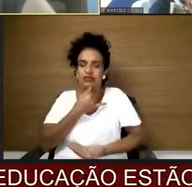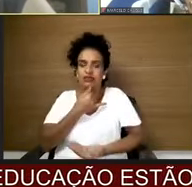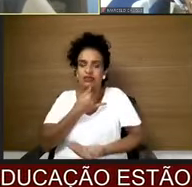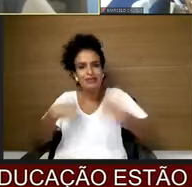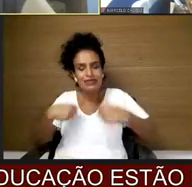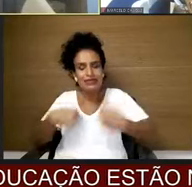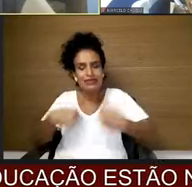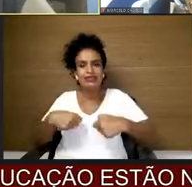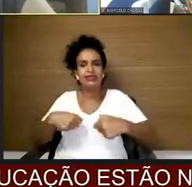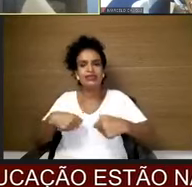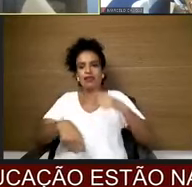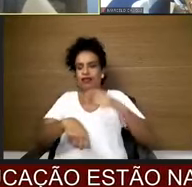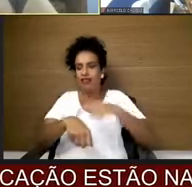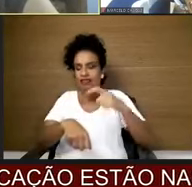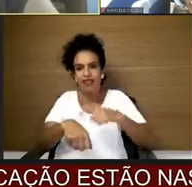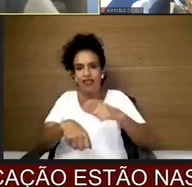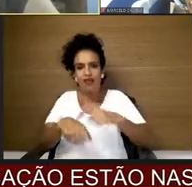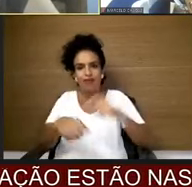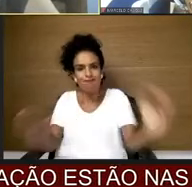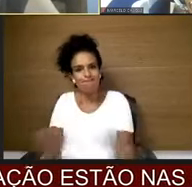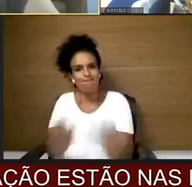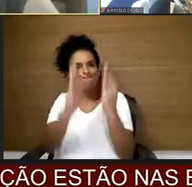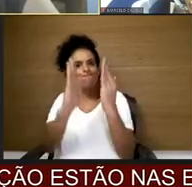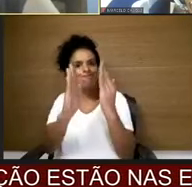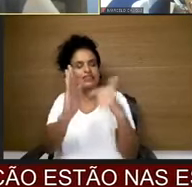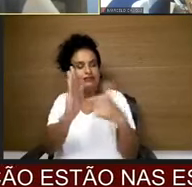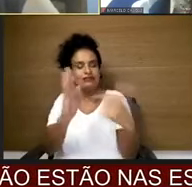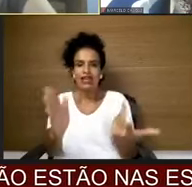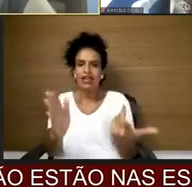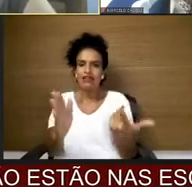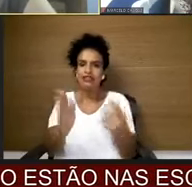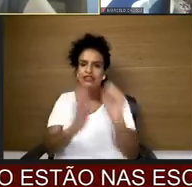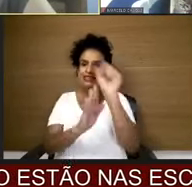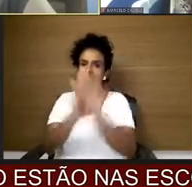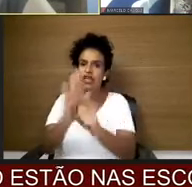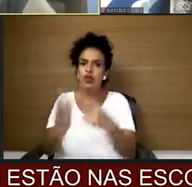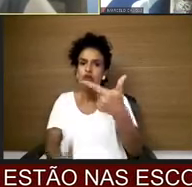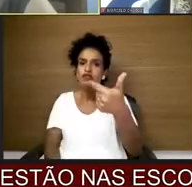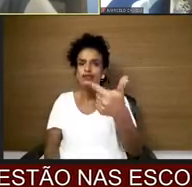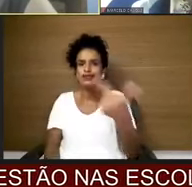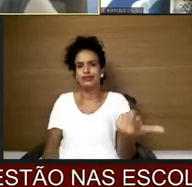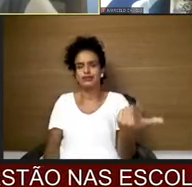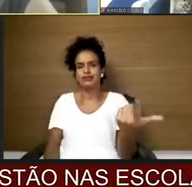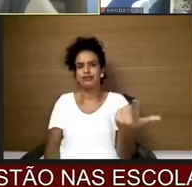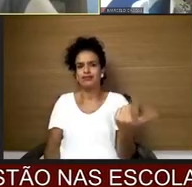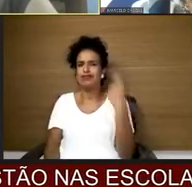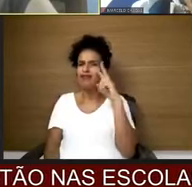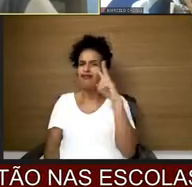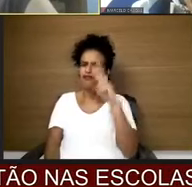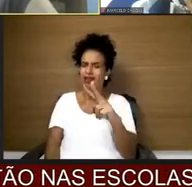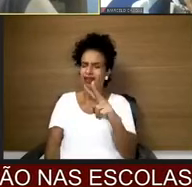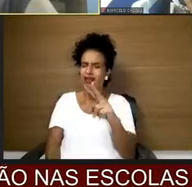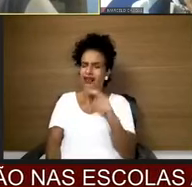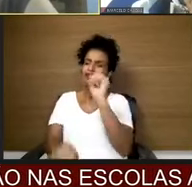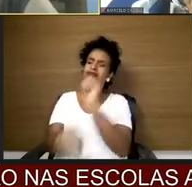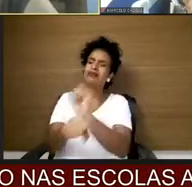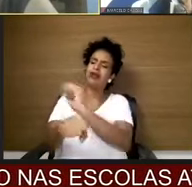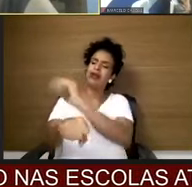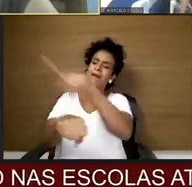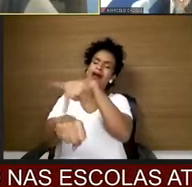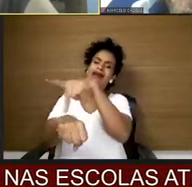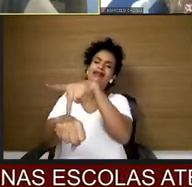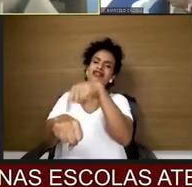do campeonato em pleno século XXI. Mas veja bem, o que será de um país que está há 18